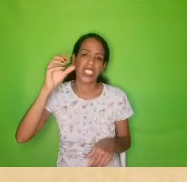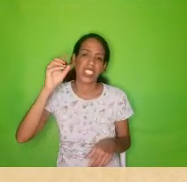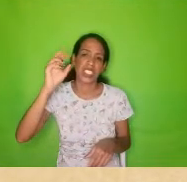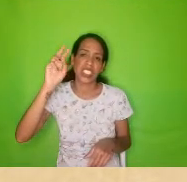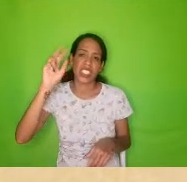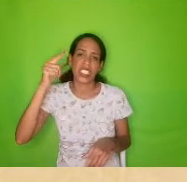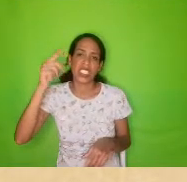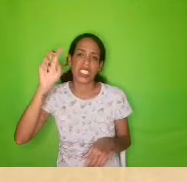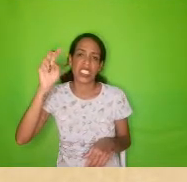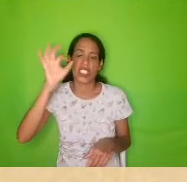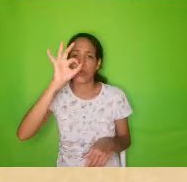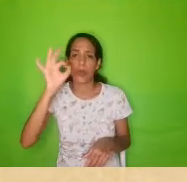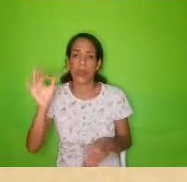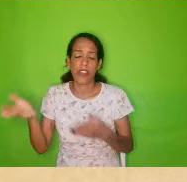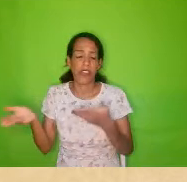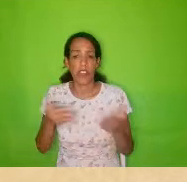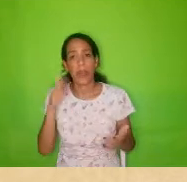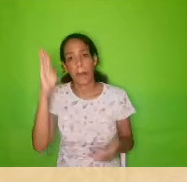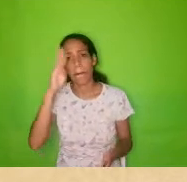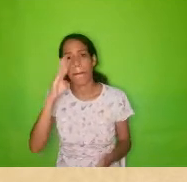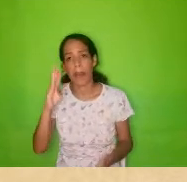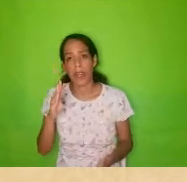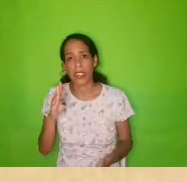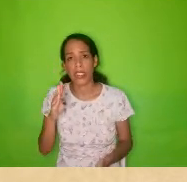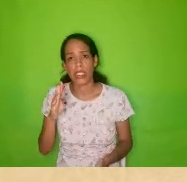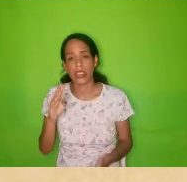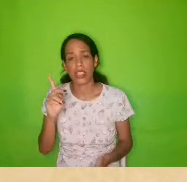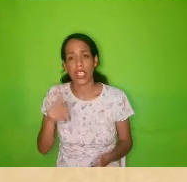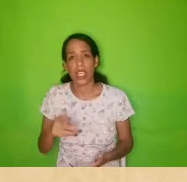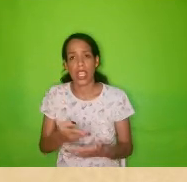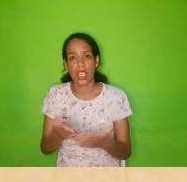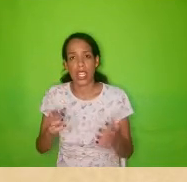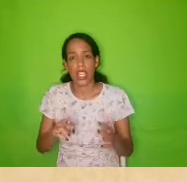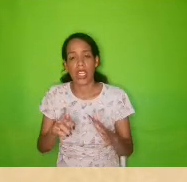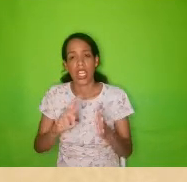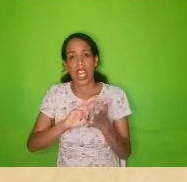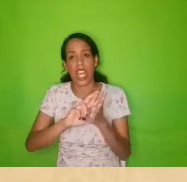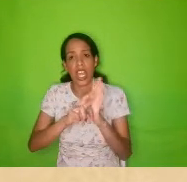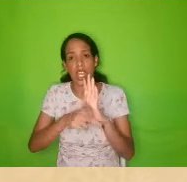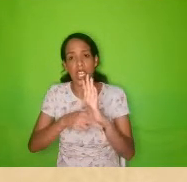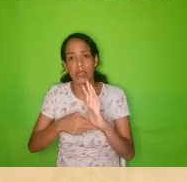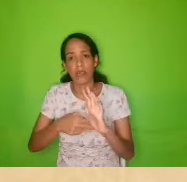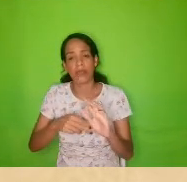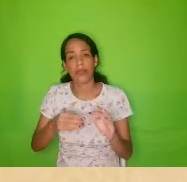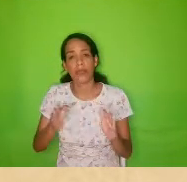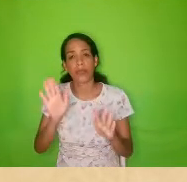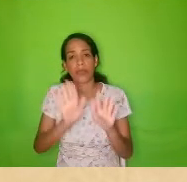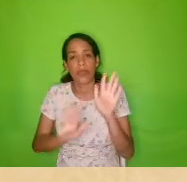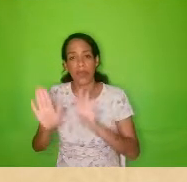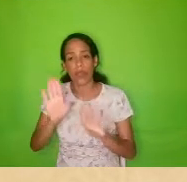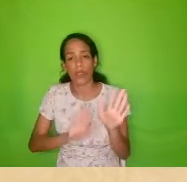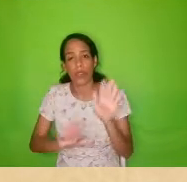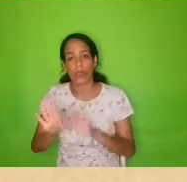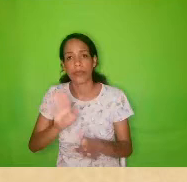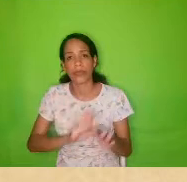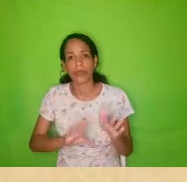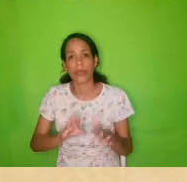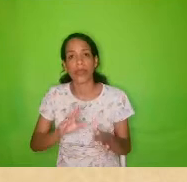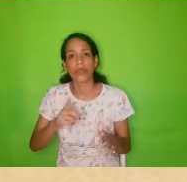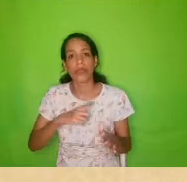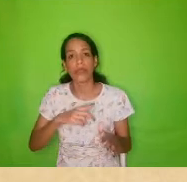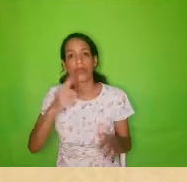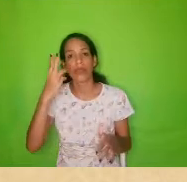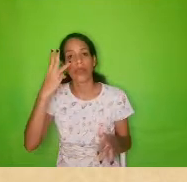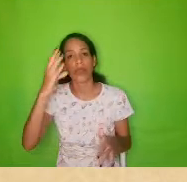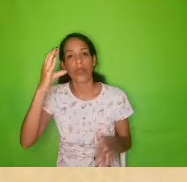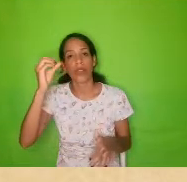que vieram para o Brasil são dessas regiões que eu tenho que tomar cuidado. Só Congo, nós temos três Congos.